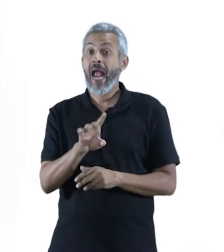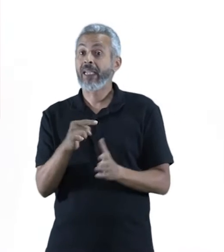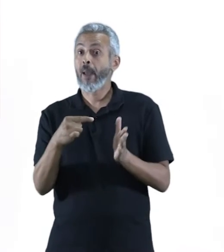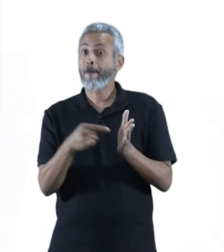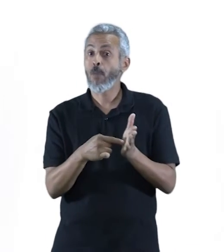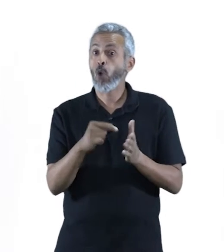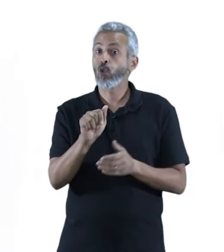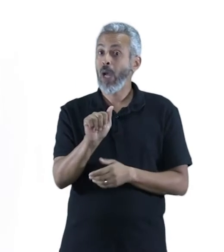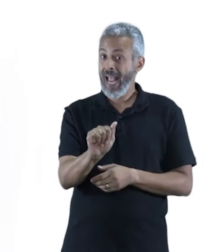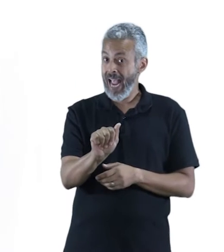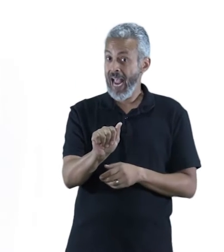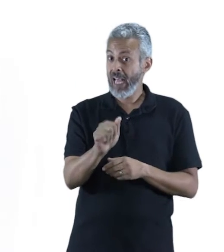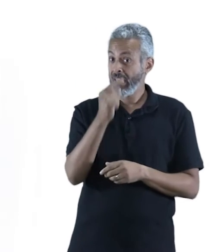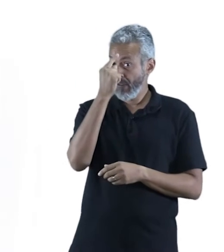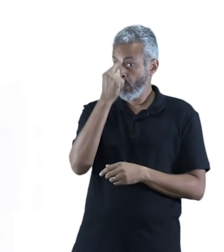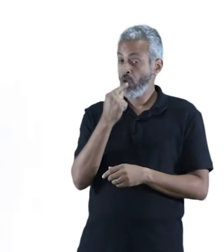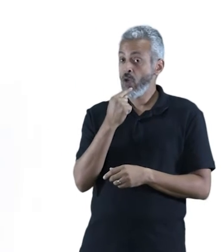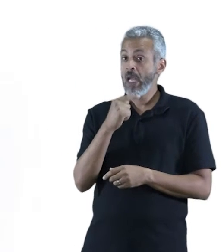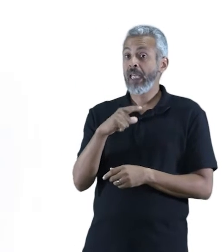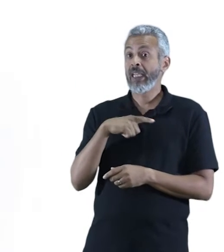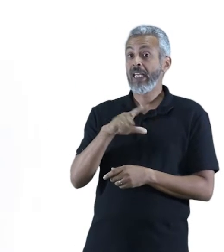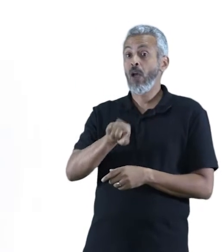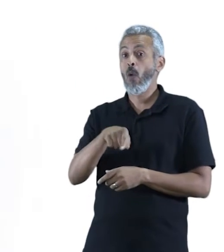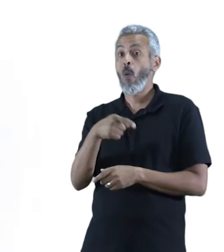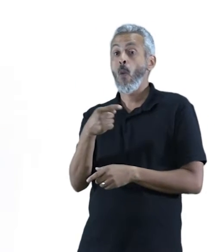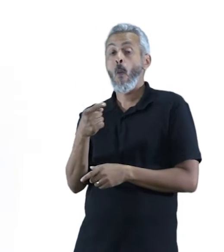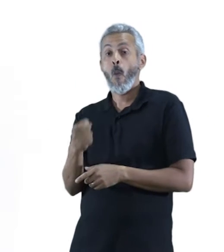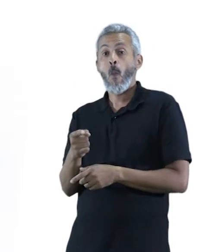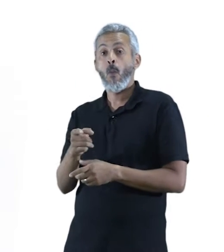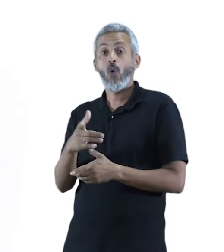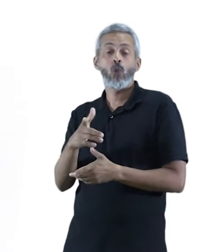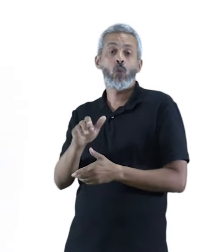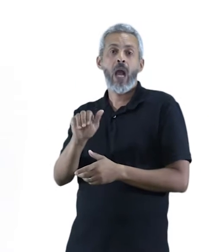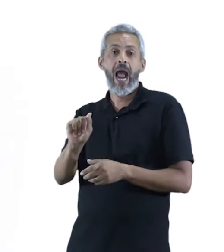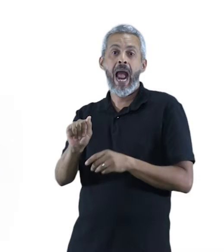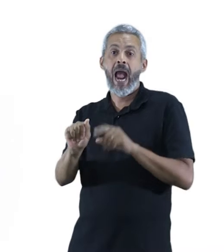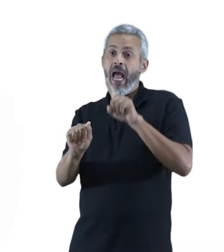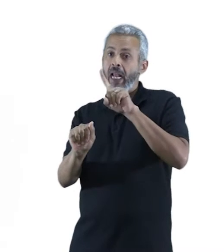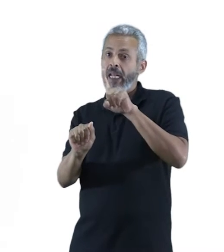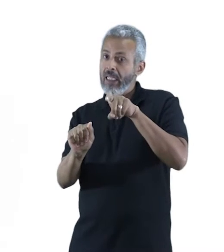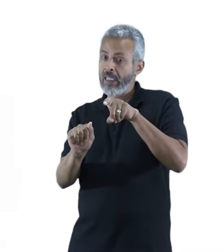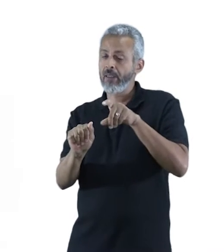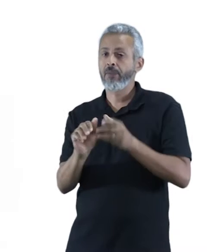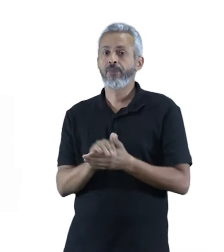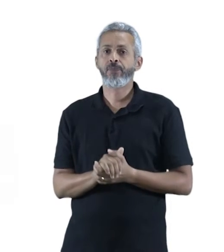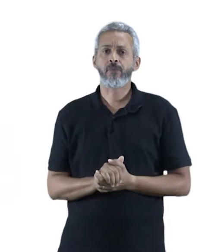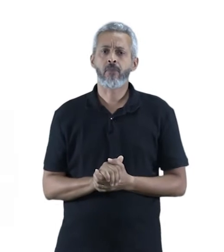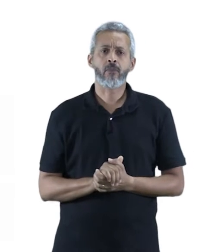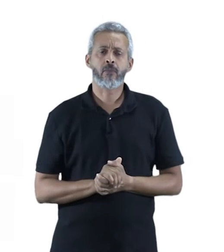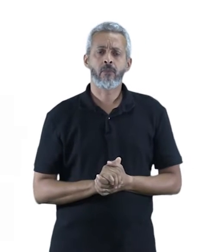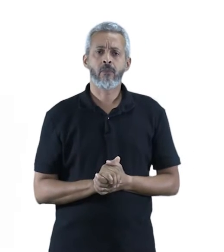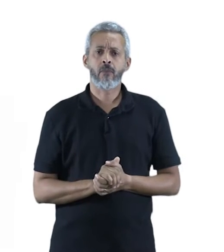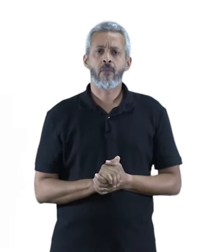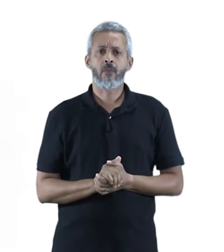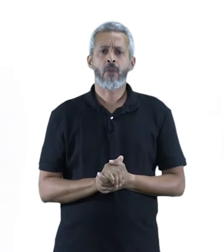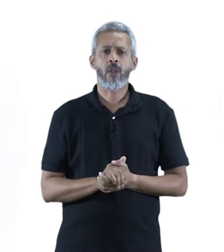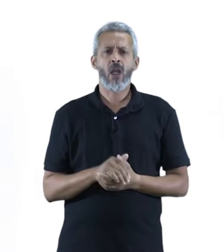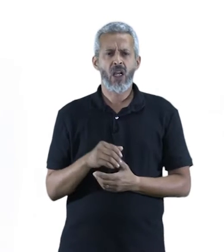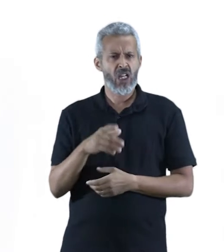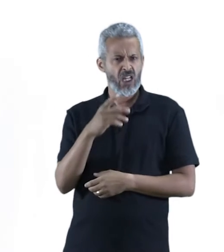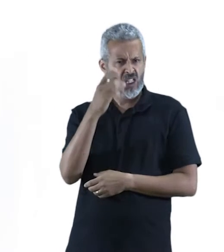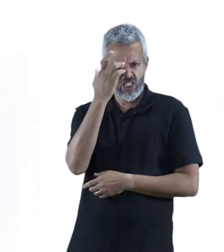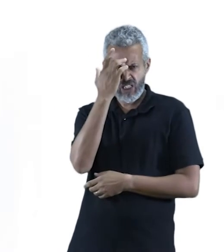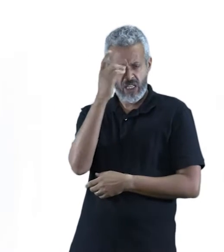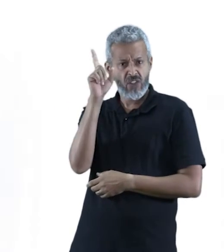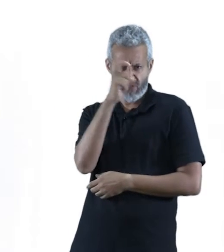ponto A da figura existe um ponto A', correspondente na figura rotacionada. Achou